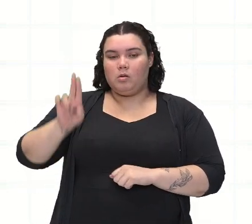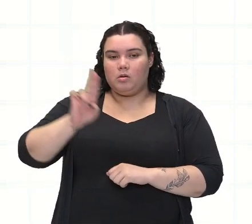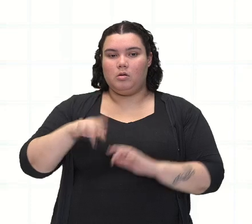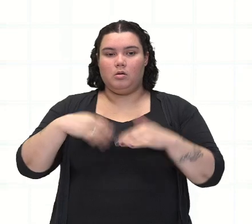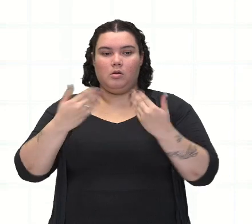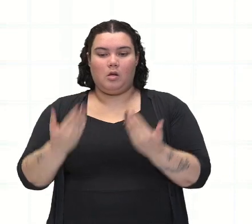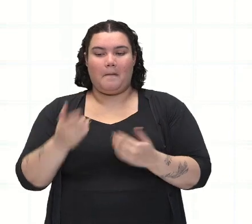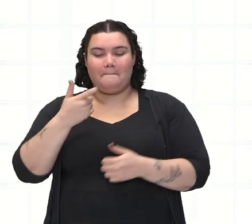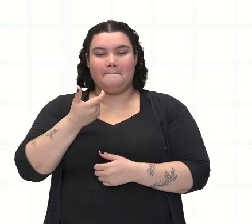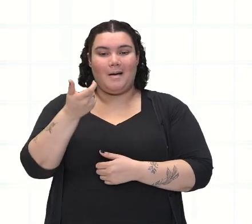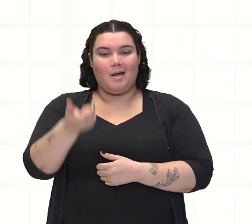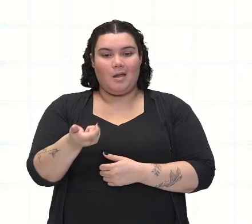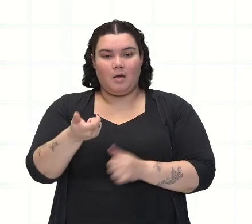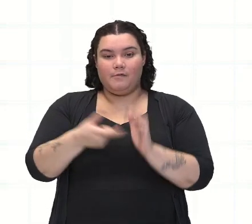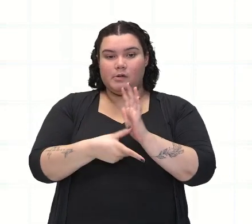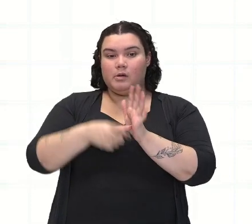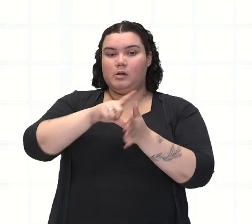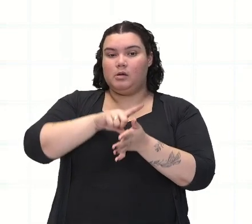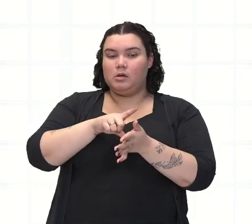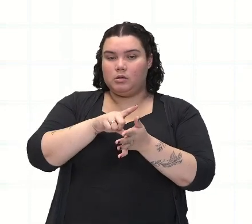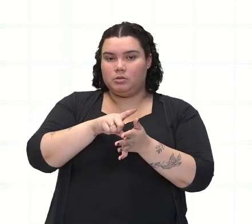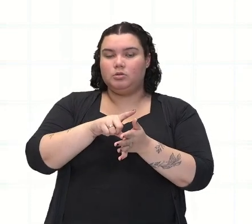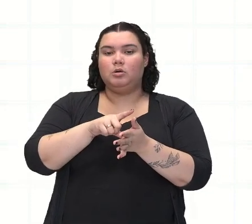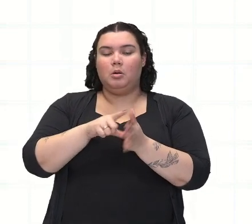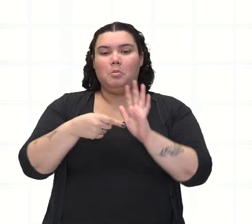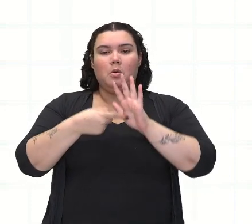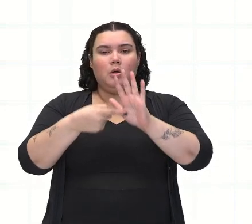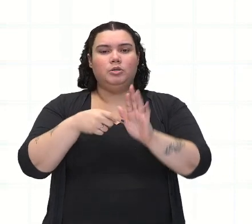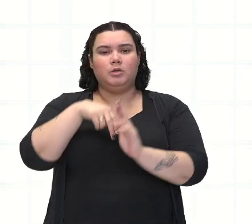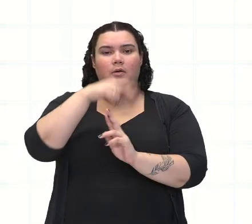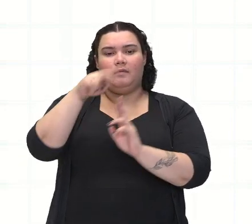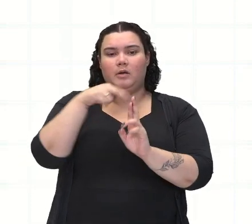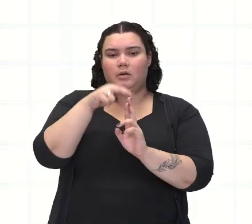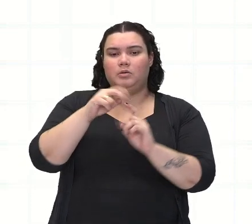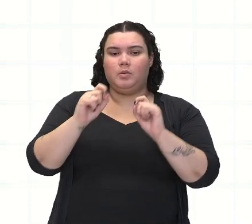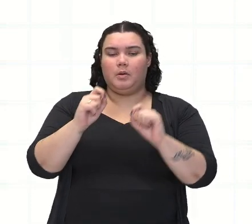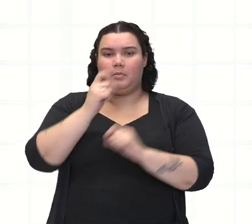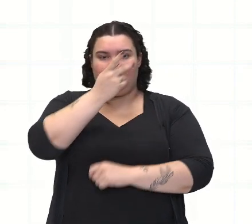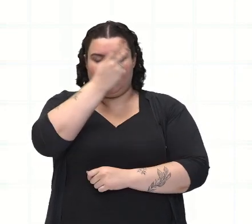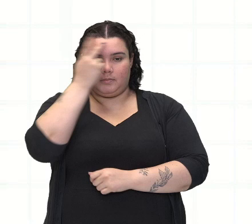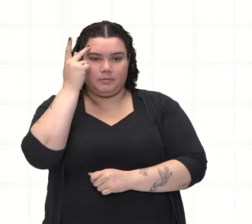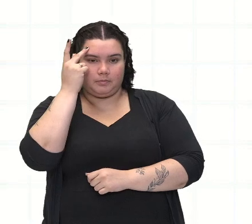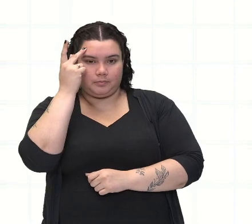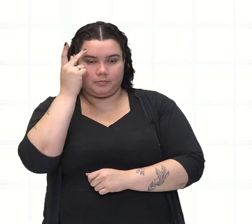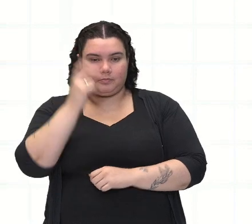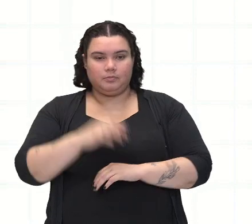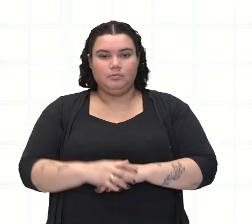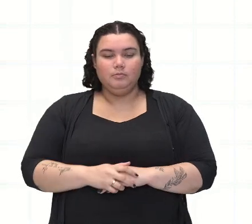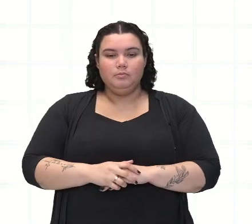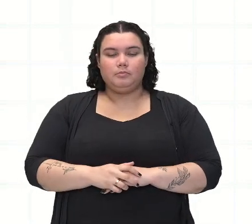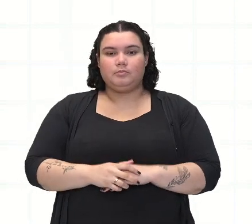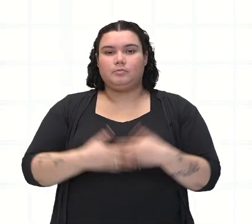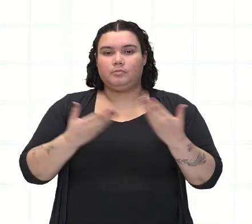quando o seu antecedente traz uma ideia de pessoa. E olha que